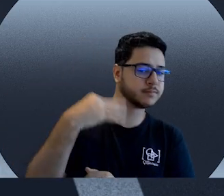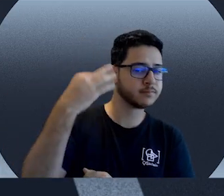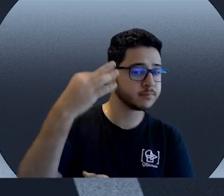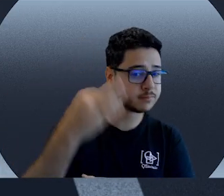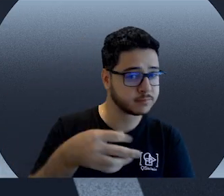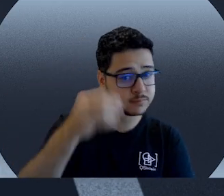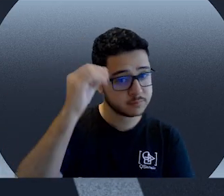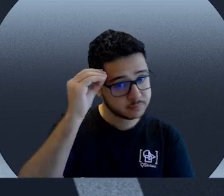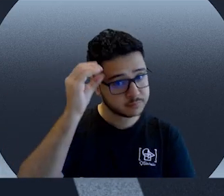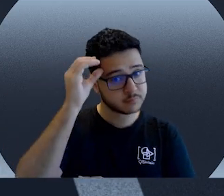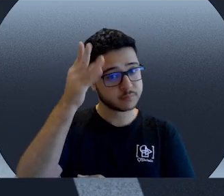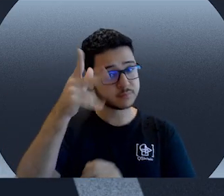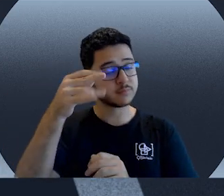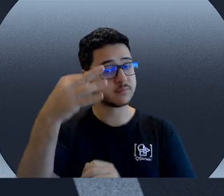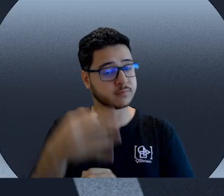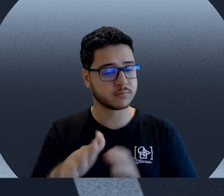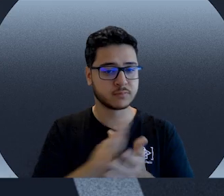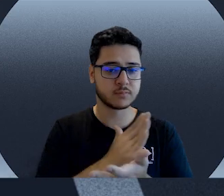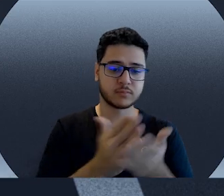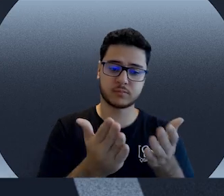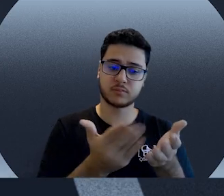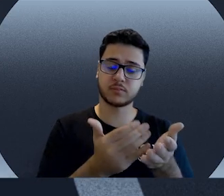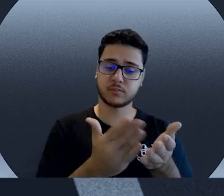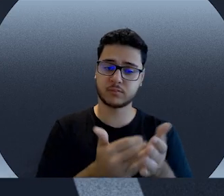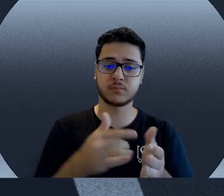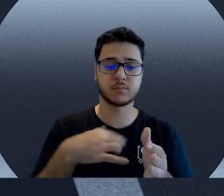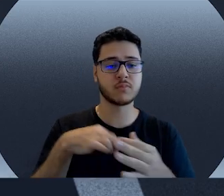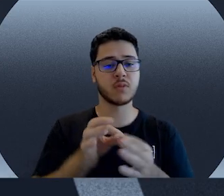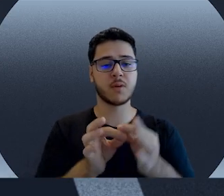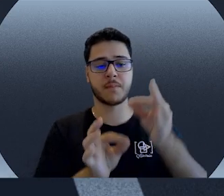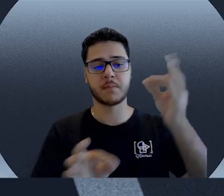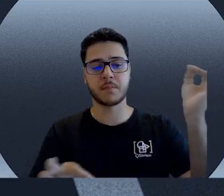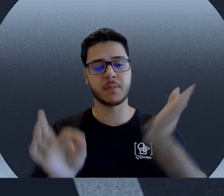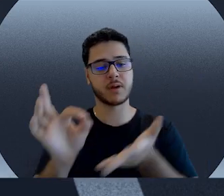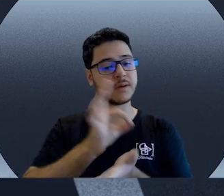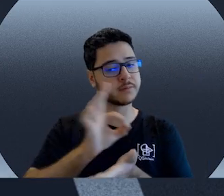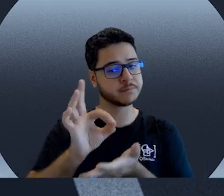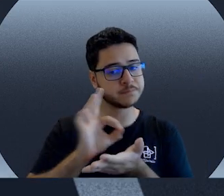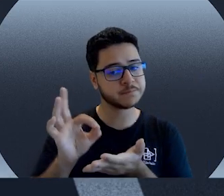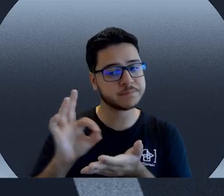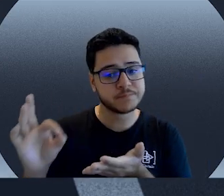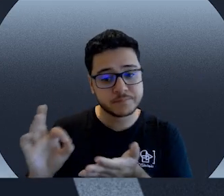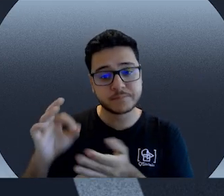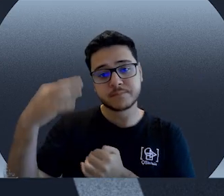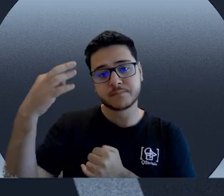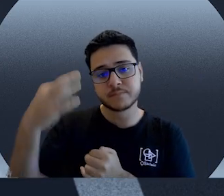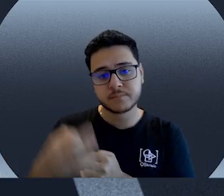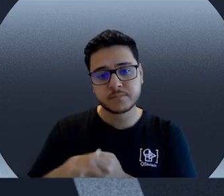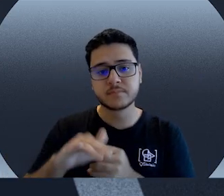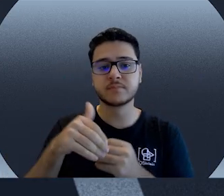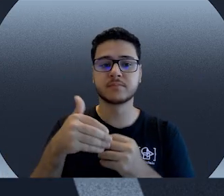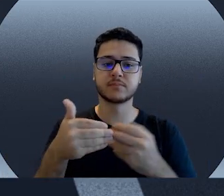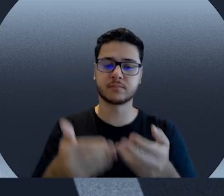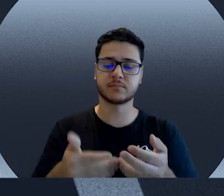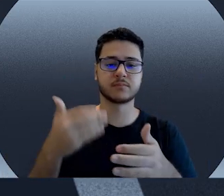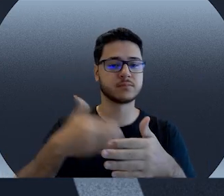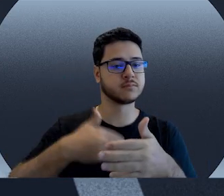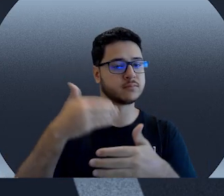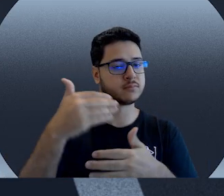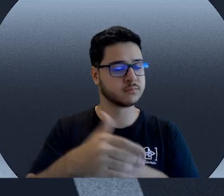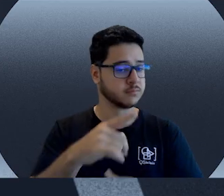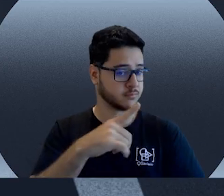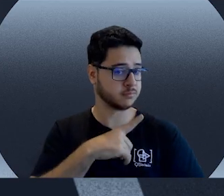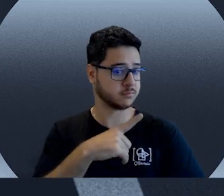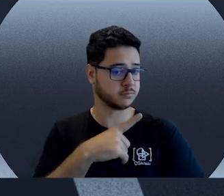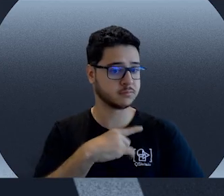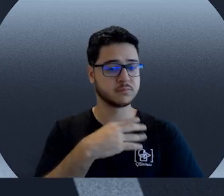a esse conhecimento, alguns livros, ele tem uma pena, está anotando, e à frente dele tem um